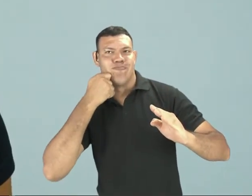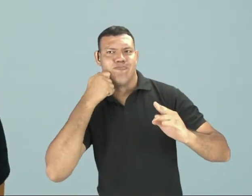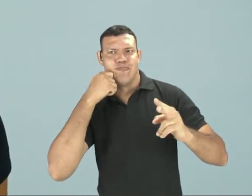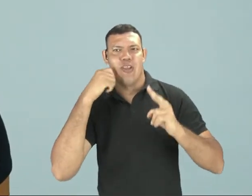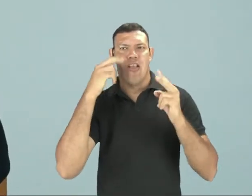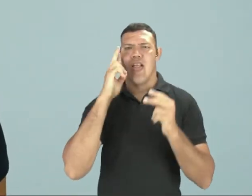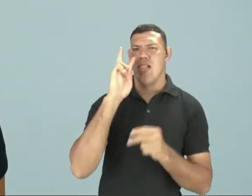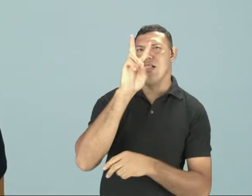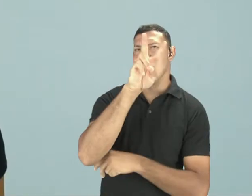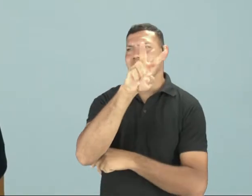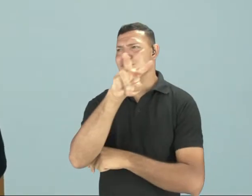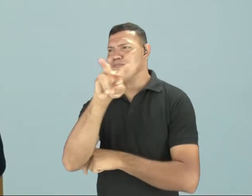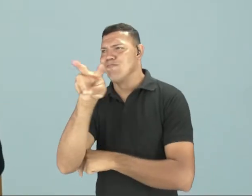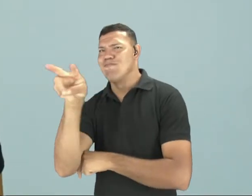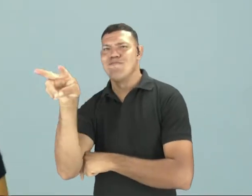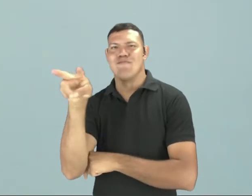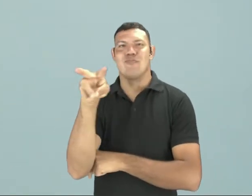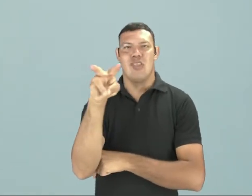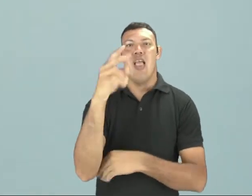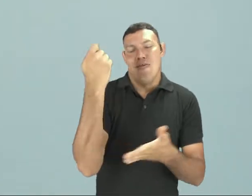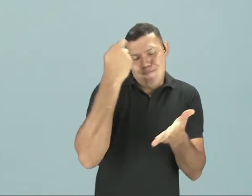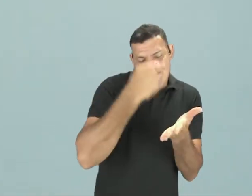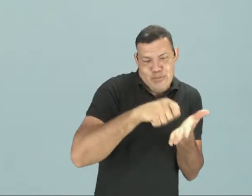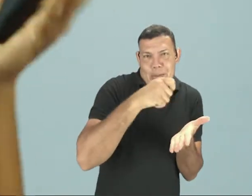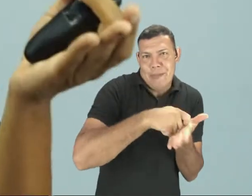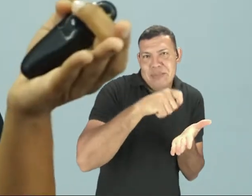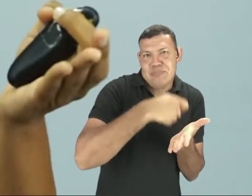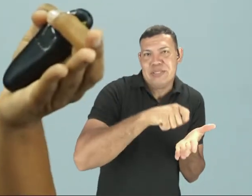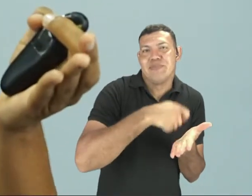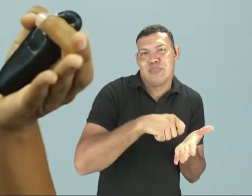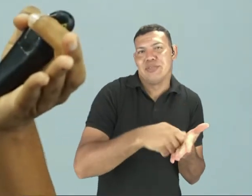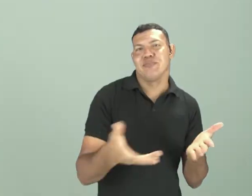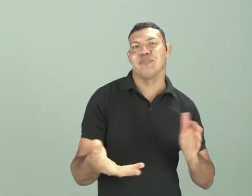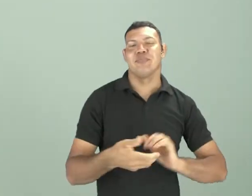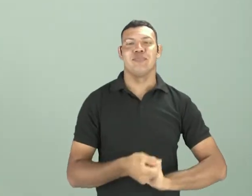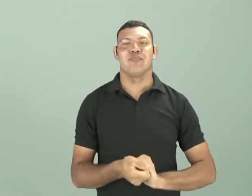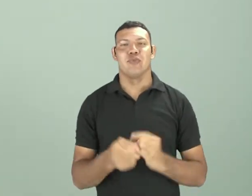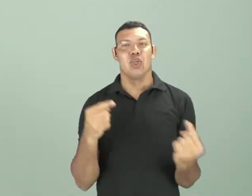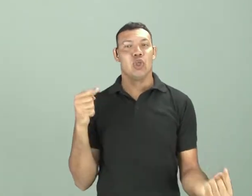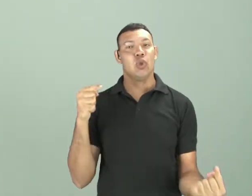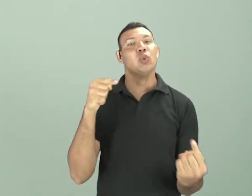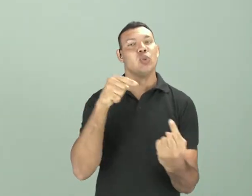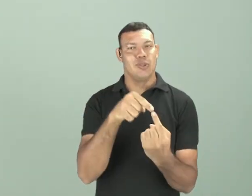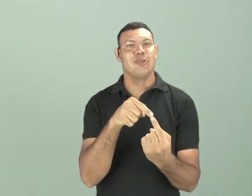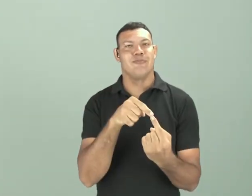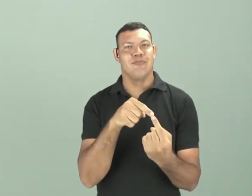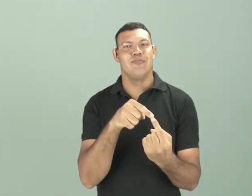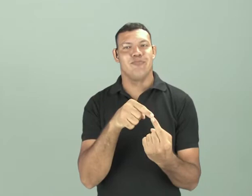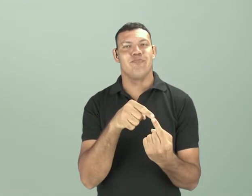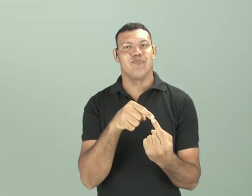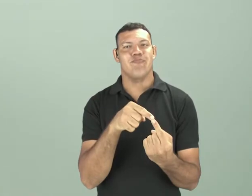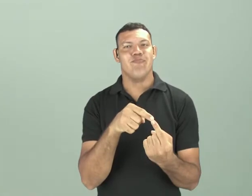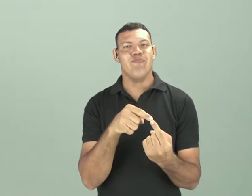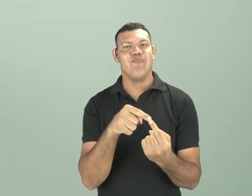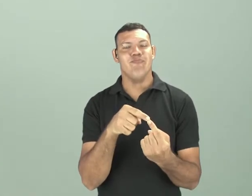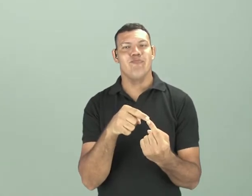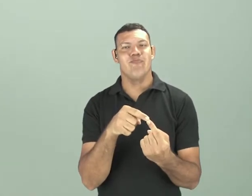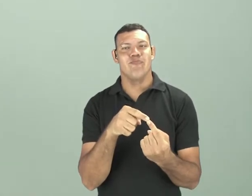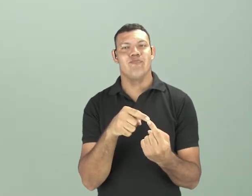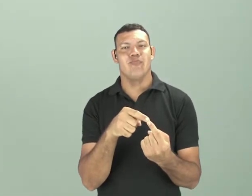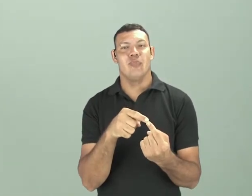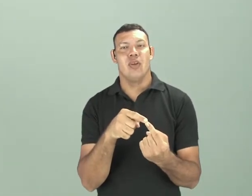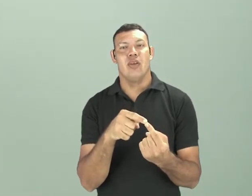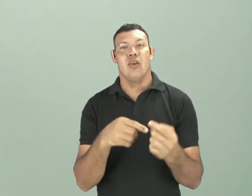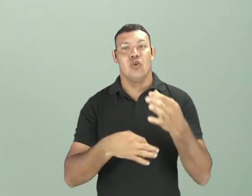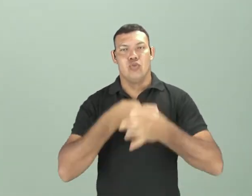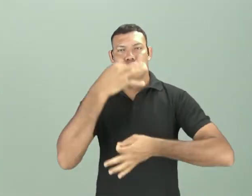e fez uma crônica, ok? Depois, o objetivo como nós temos aí. O objetivo dele é refletir criticamente